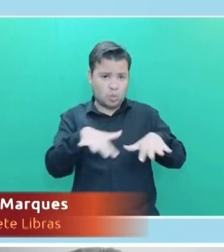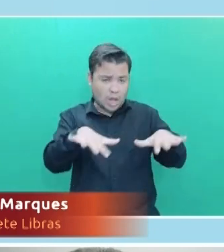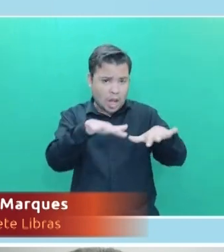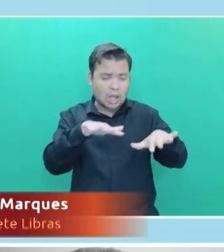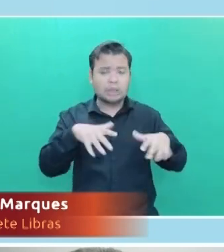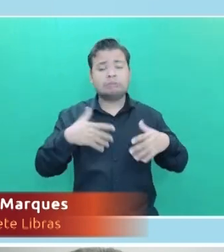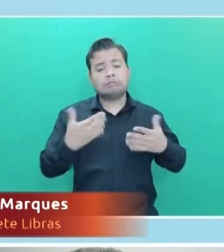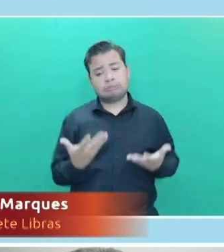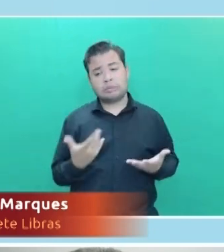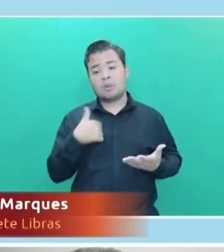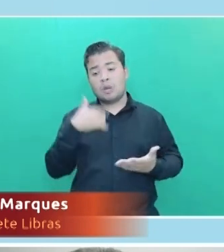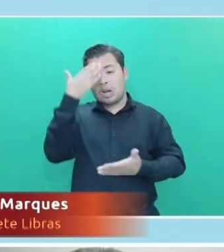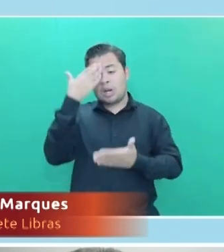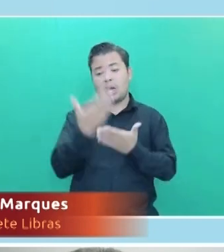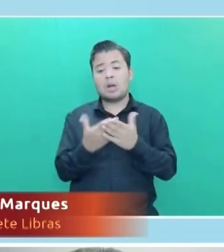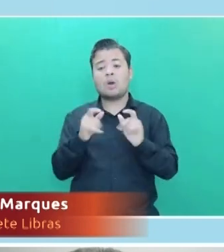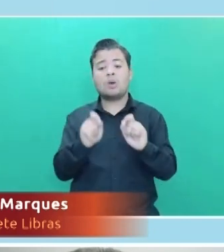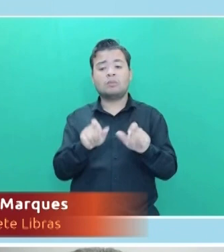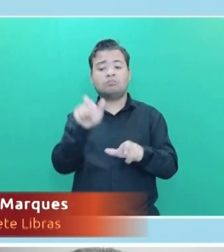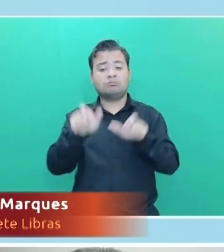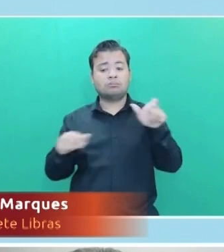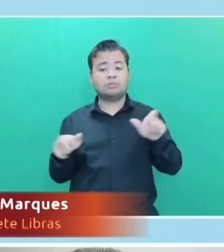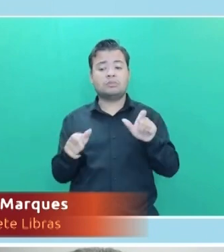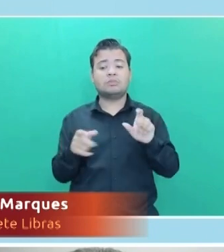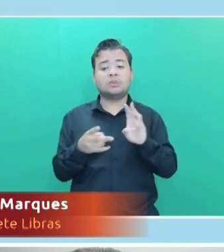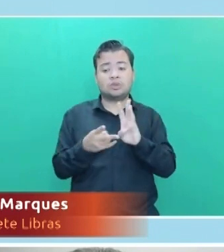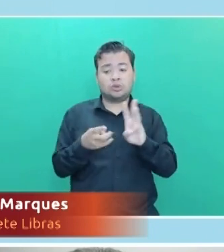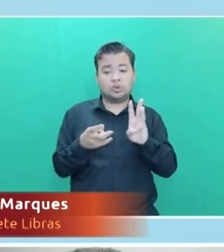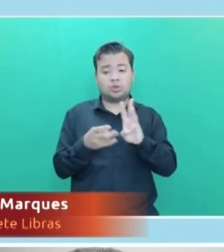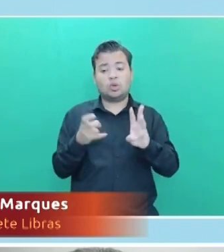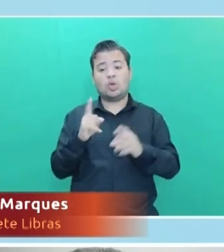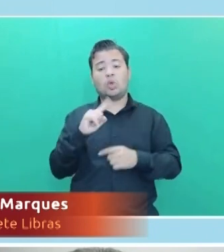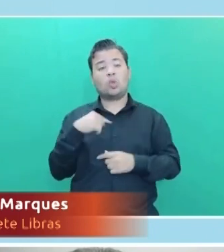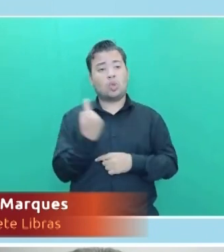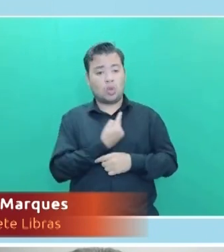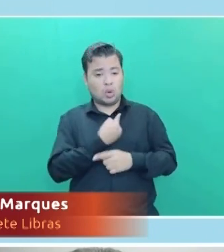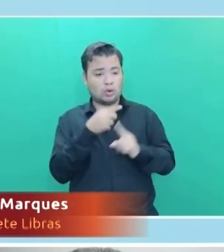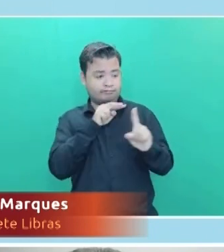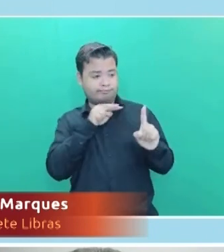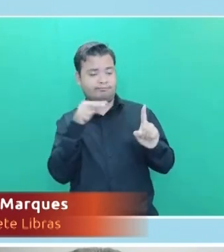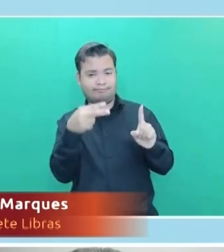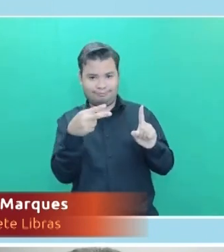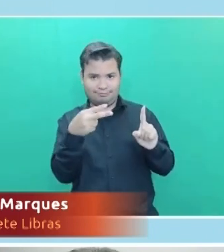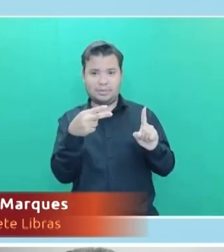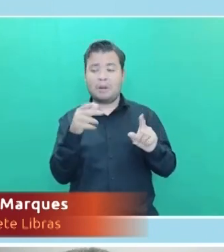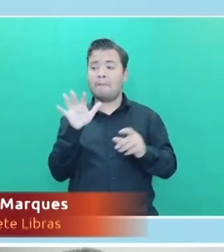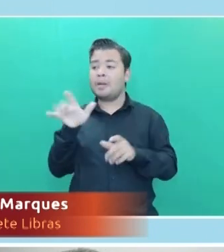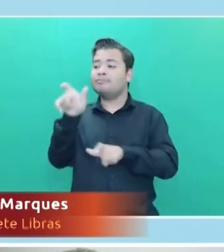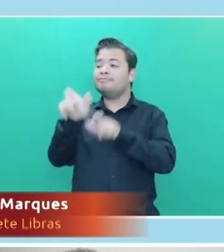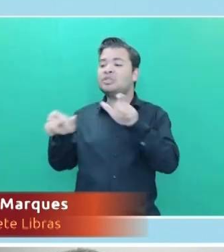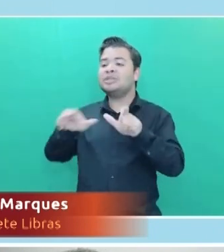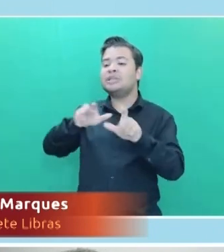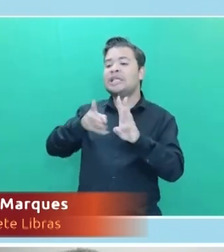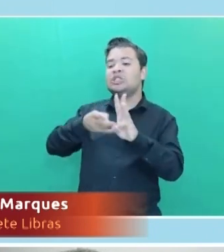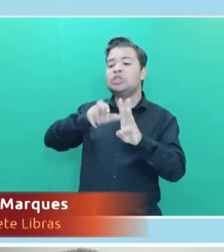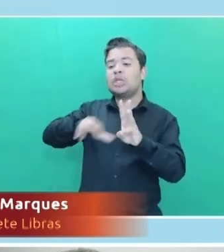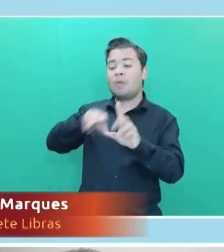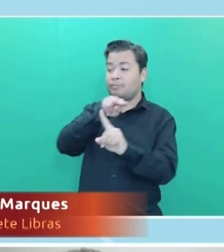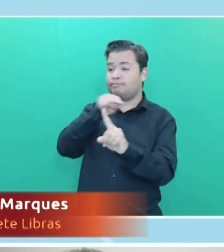os índios, a nossa visão é diferente do não indígena. Então, assim,